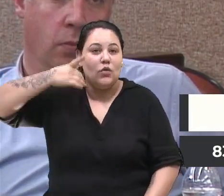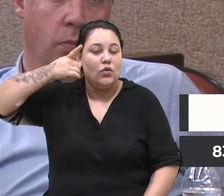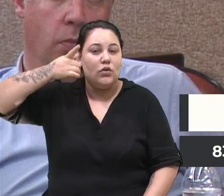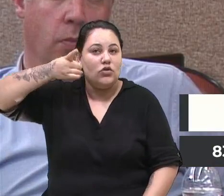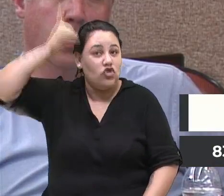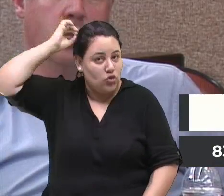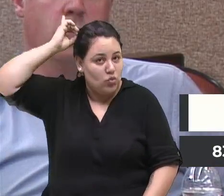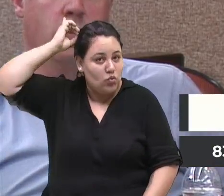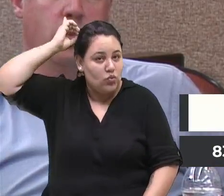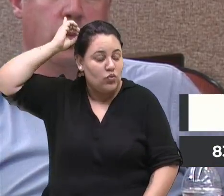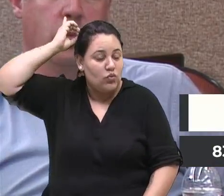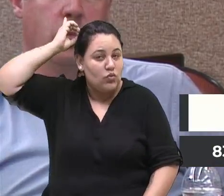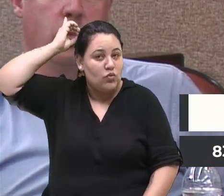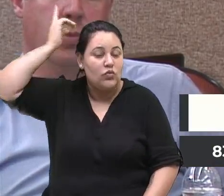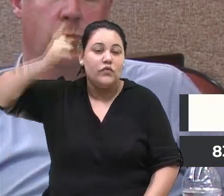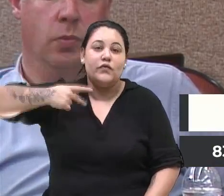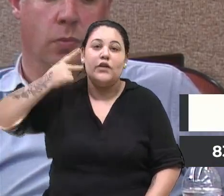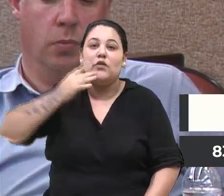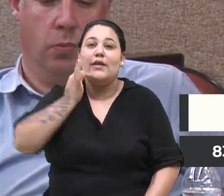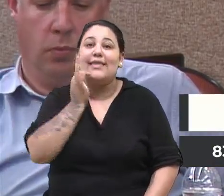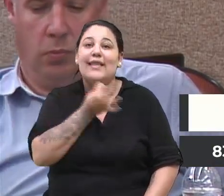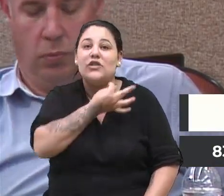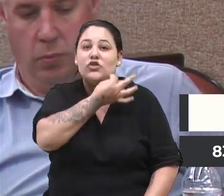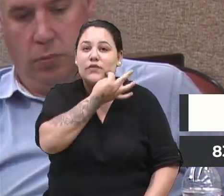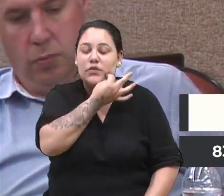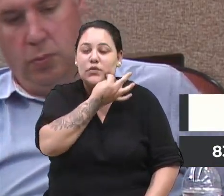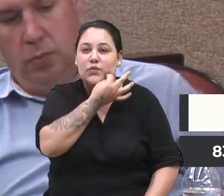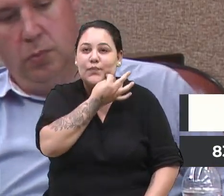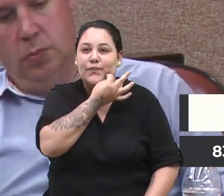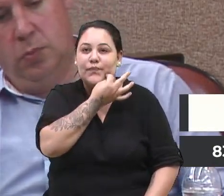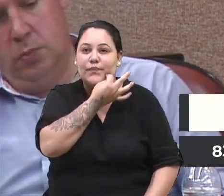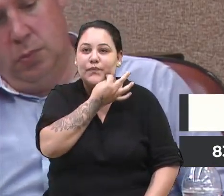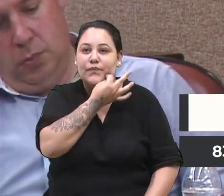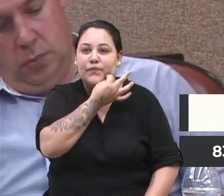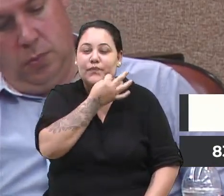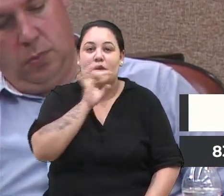vereadora Tatiane Frisso. Era isso, senhor presidente. Obrigado, senhor Camilles.